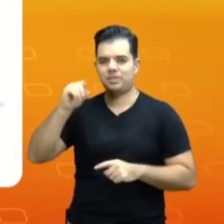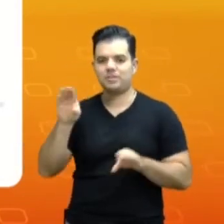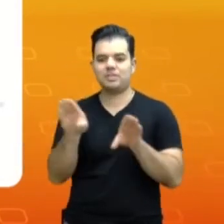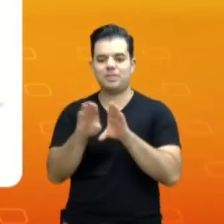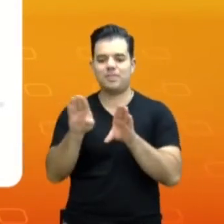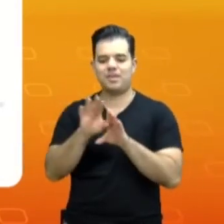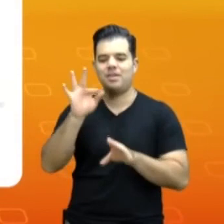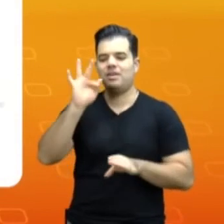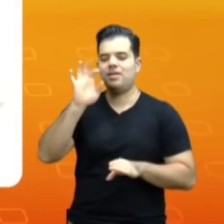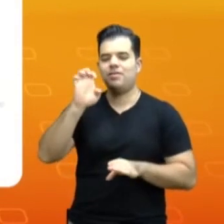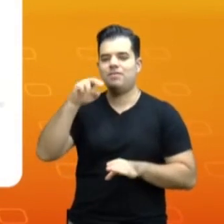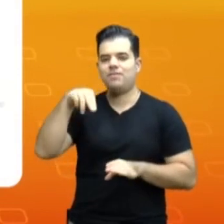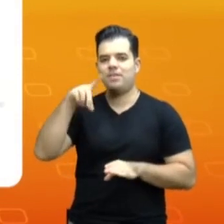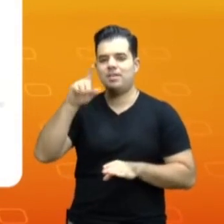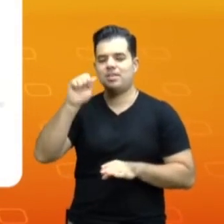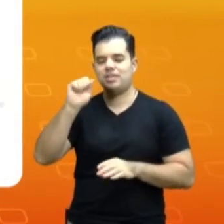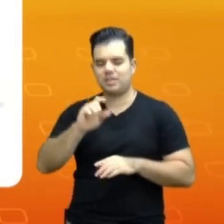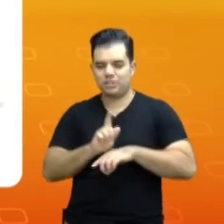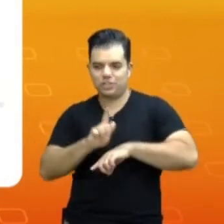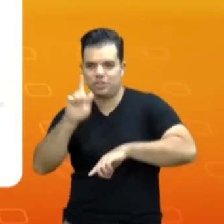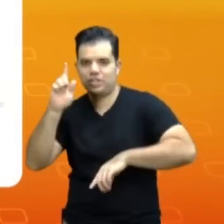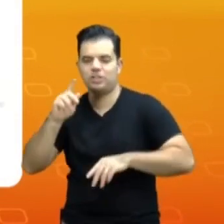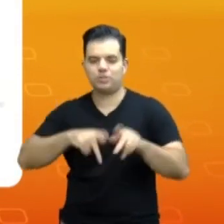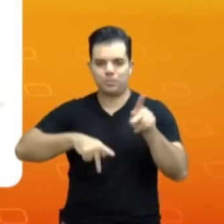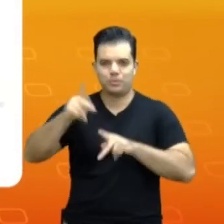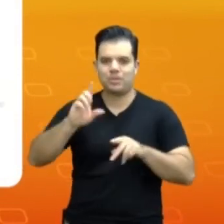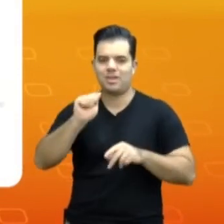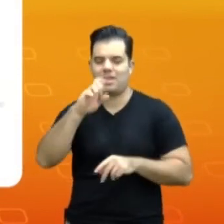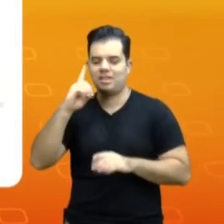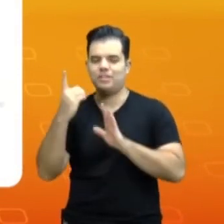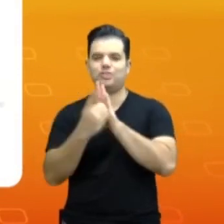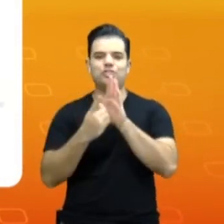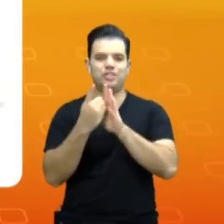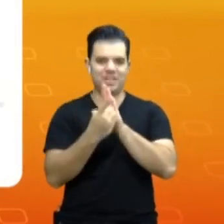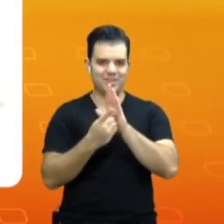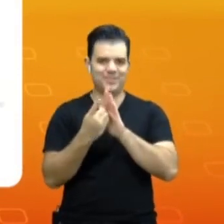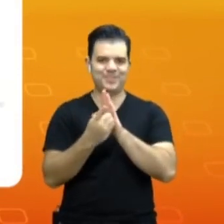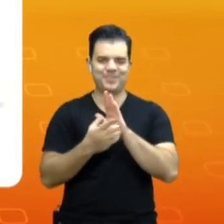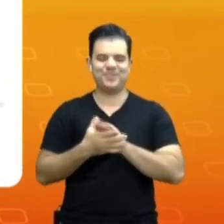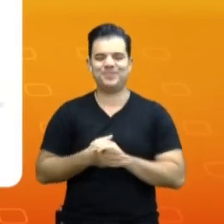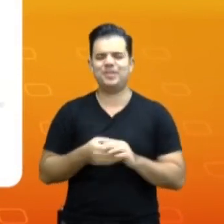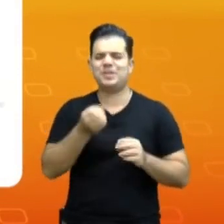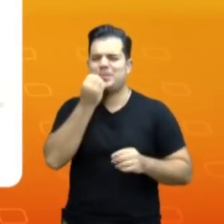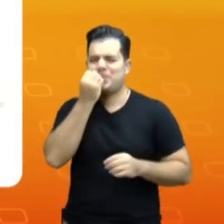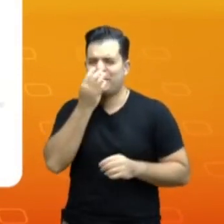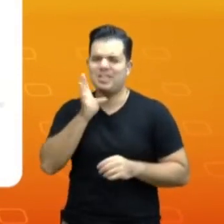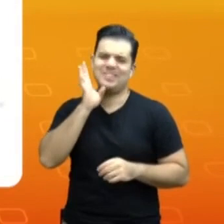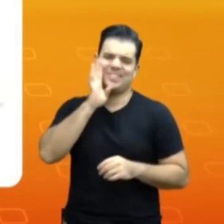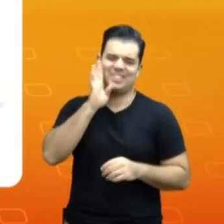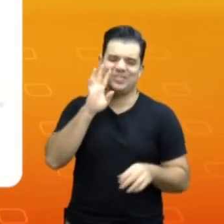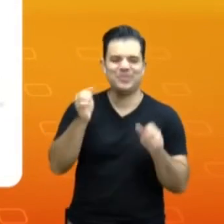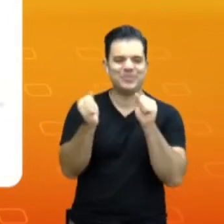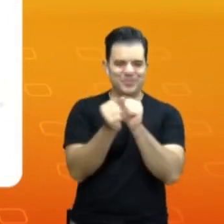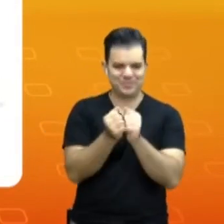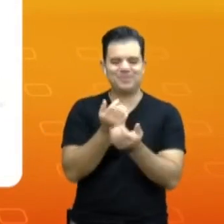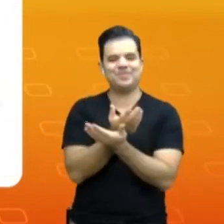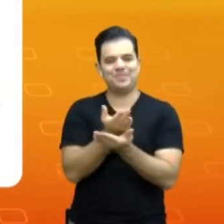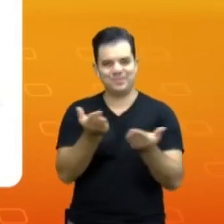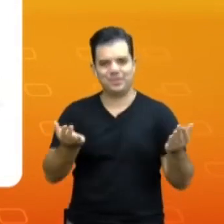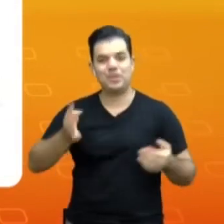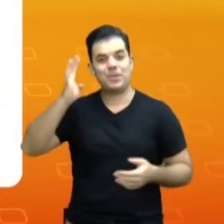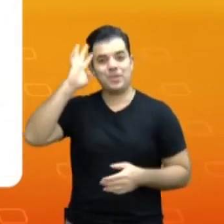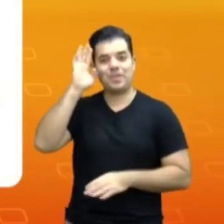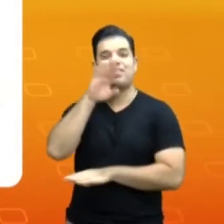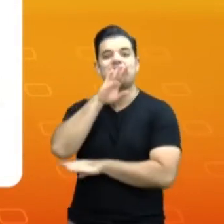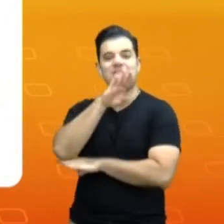Siqueira, gerente de produção AD Digital. Bom, gente, acho que é isso, né? Foi muito legal estar aqui nessa tarde de quarta-feira com